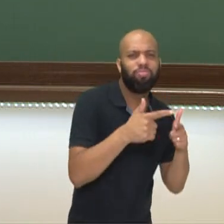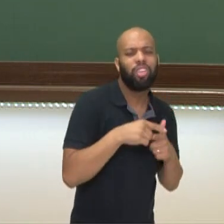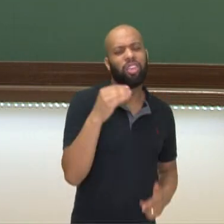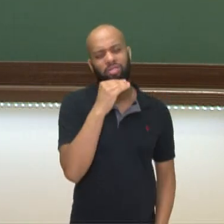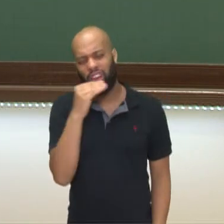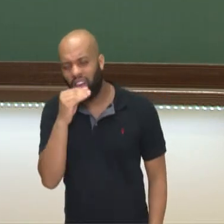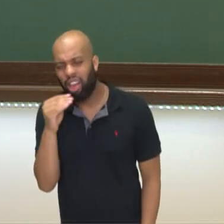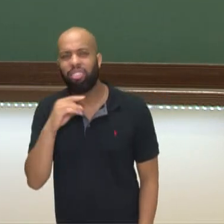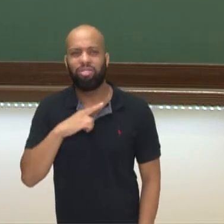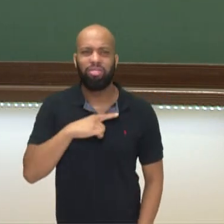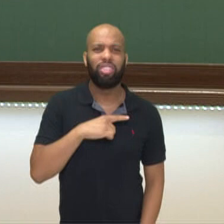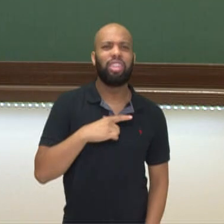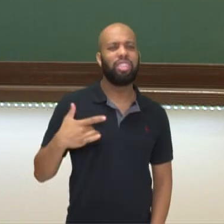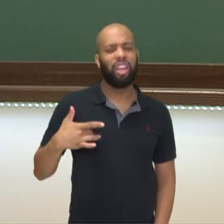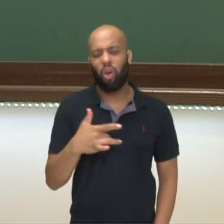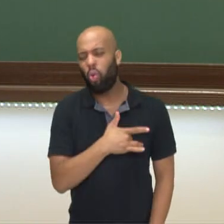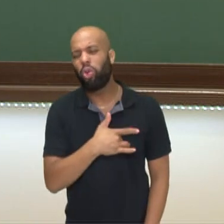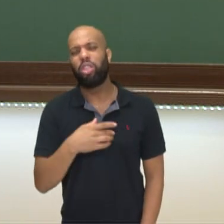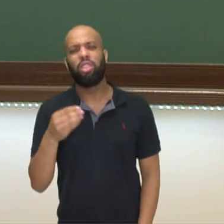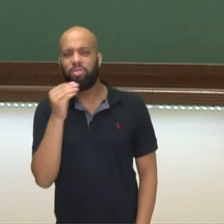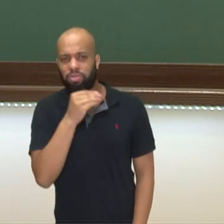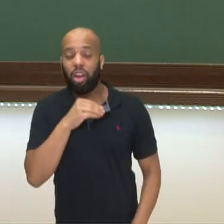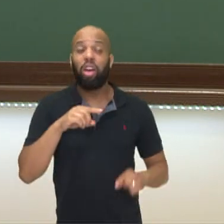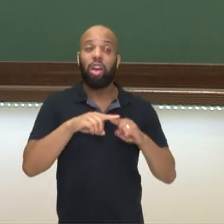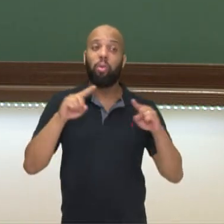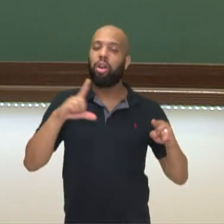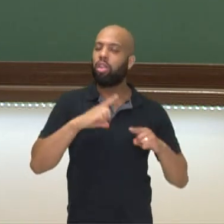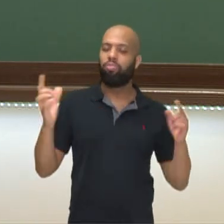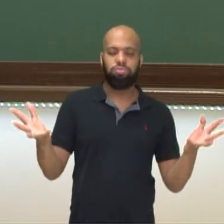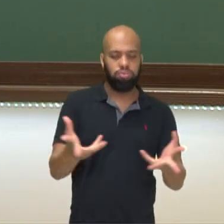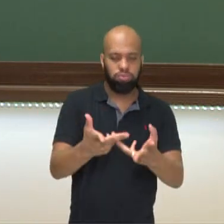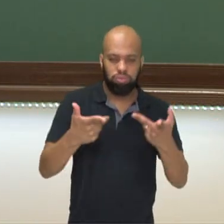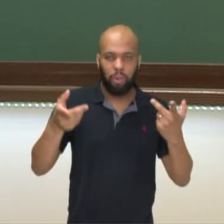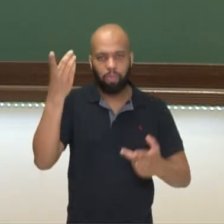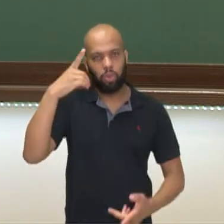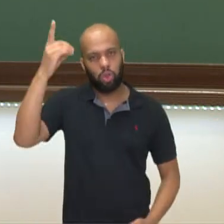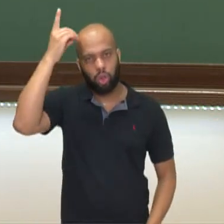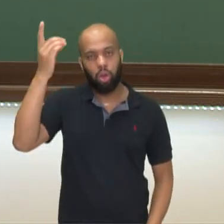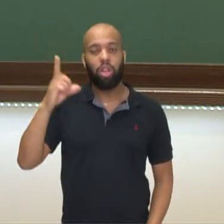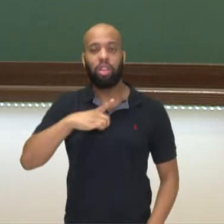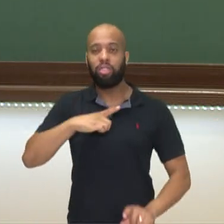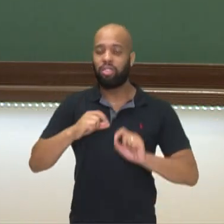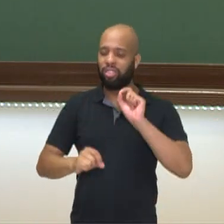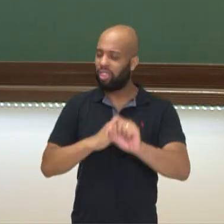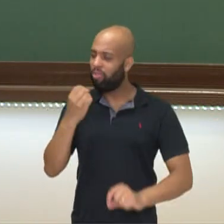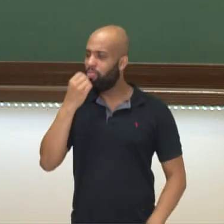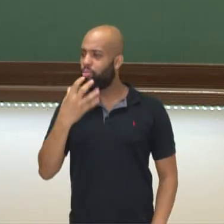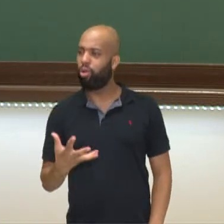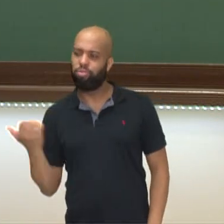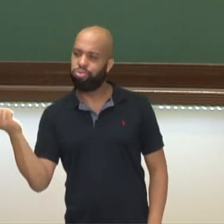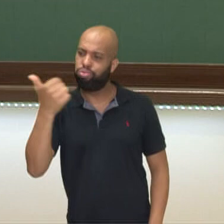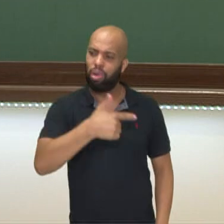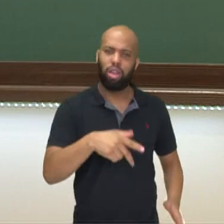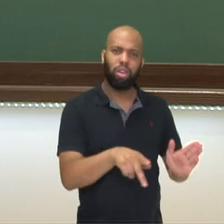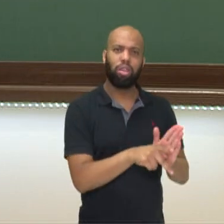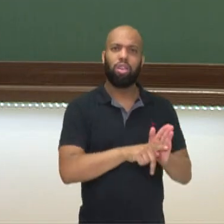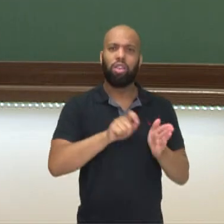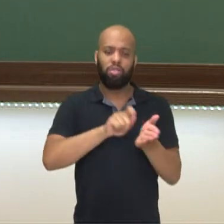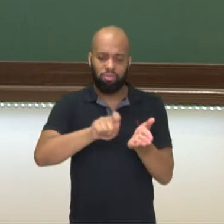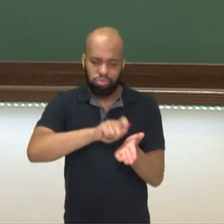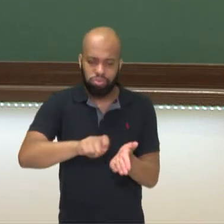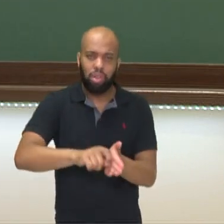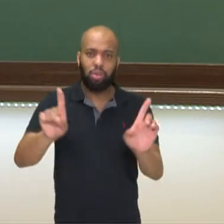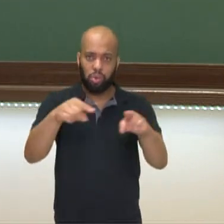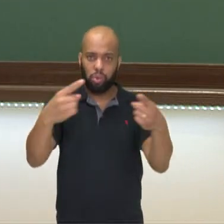frágil. Porém, talentosíssimo. Ele está entre os maiores compositores da história, principalmente